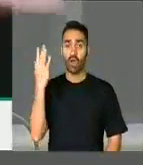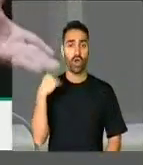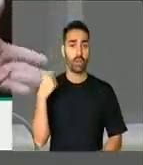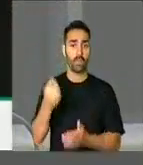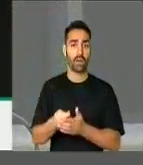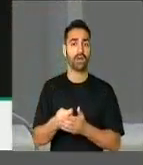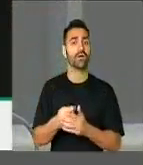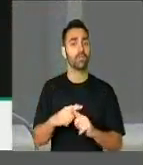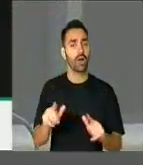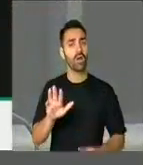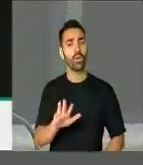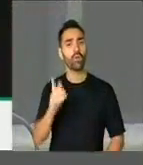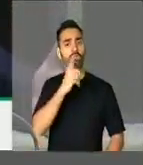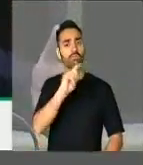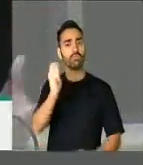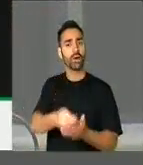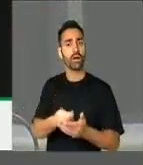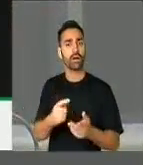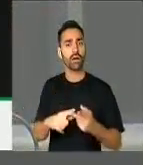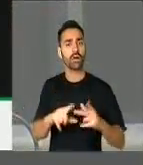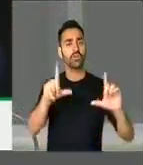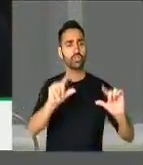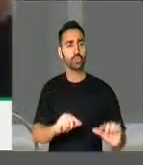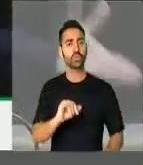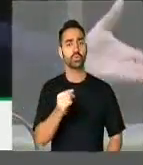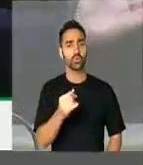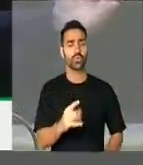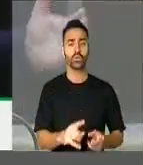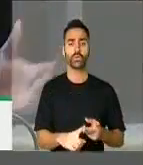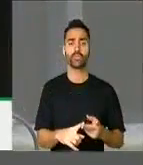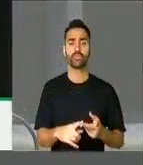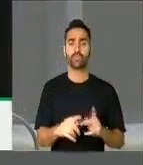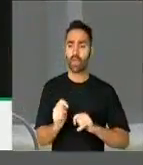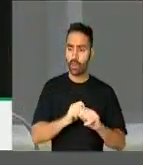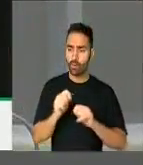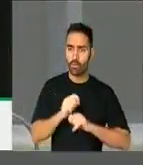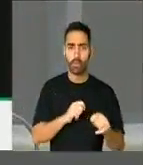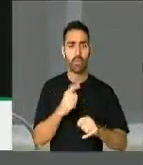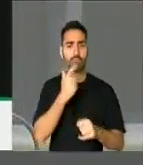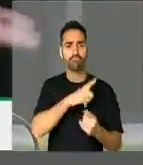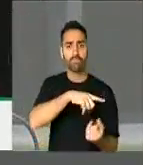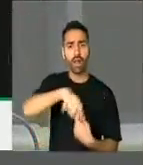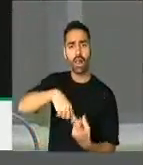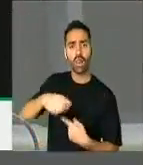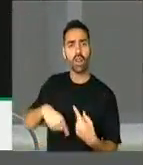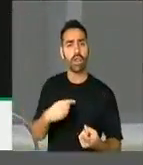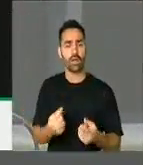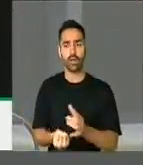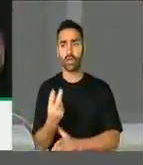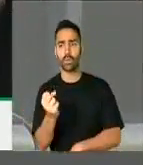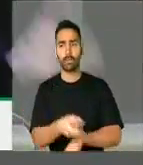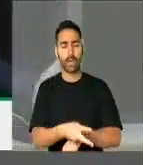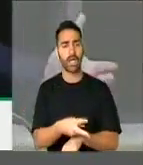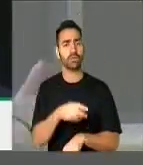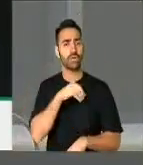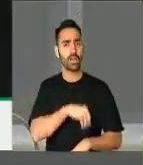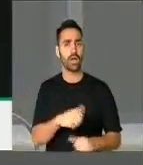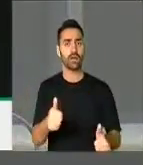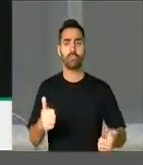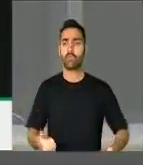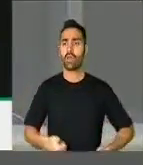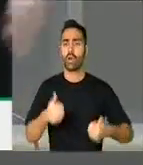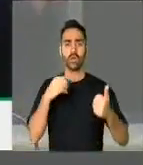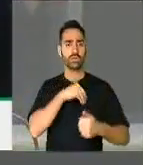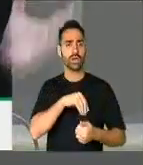O Lula pagou a dívida externa, Lula baixou os juros, Lula fez a economia rodar, gerou emprego e renda nesse país, melhorou o